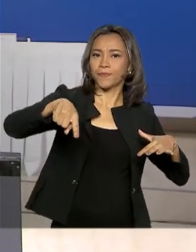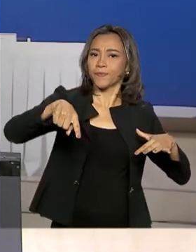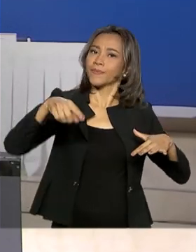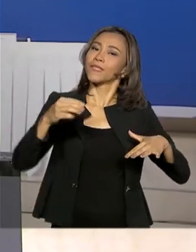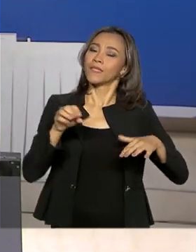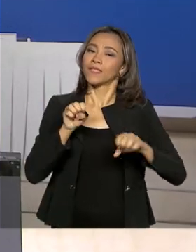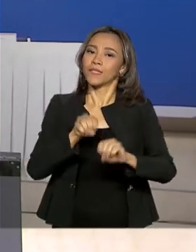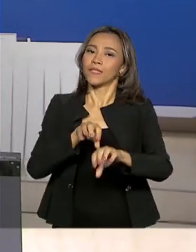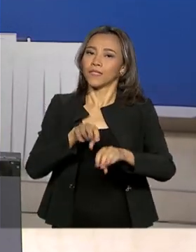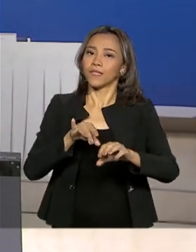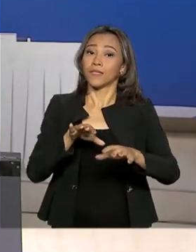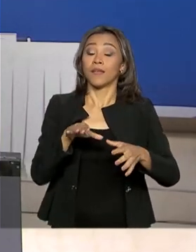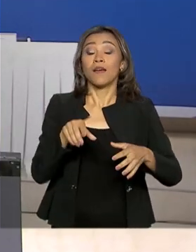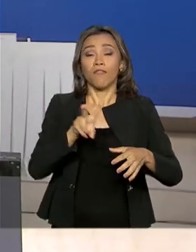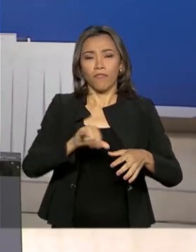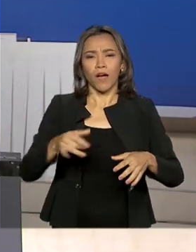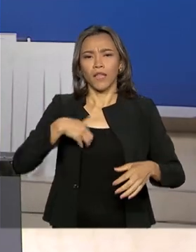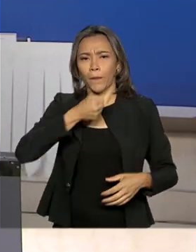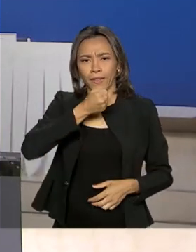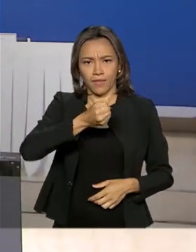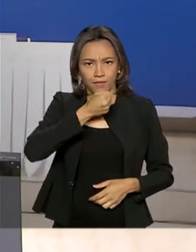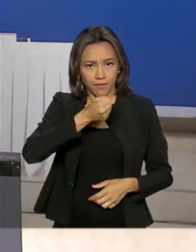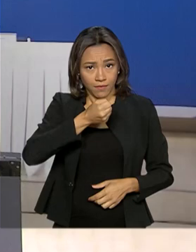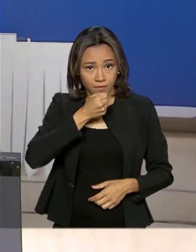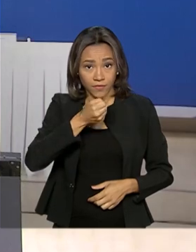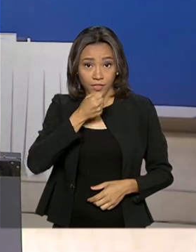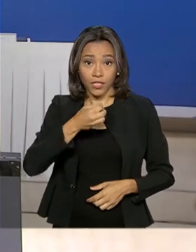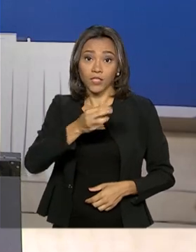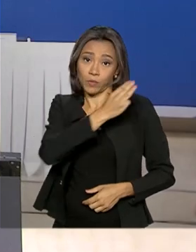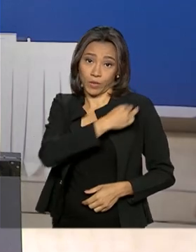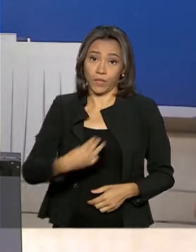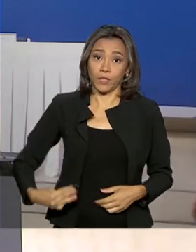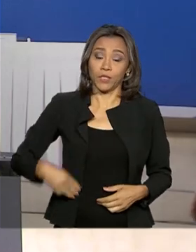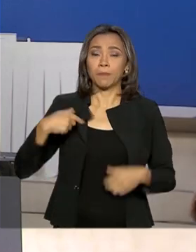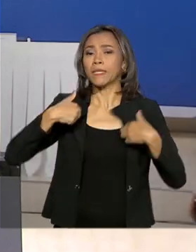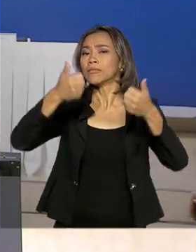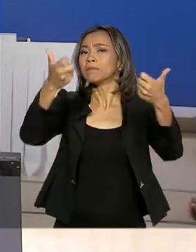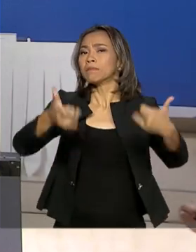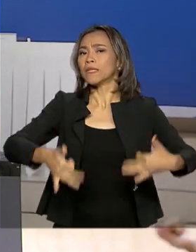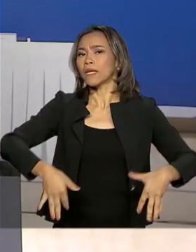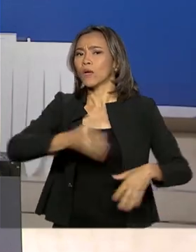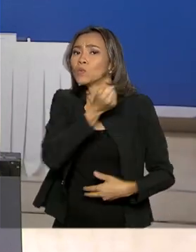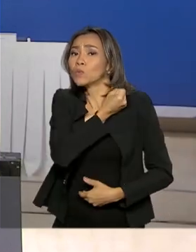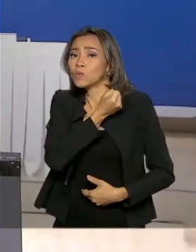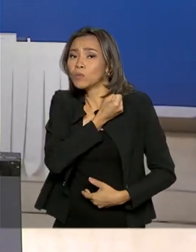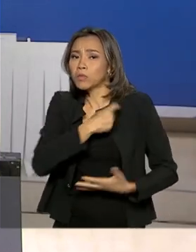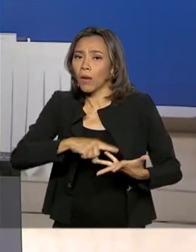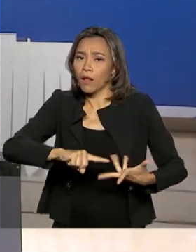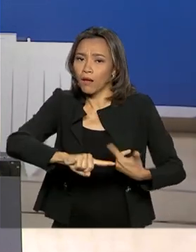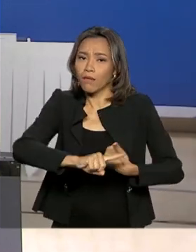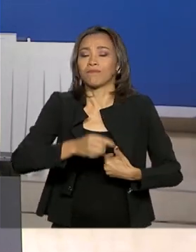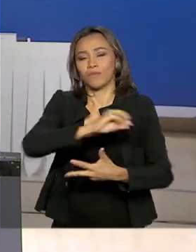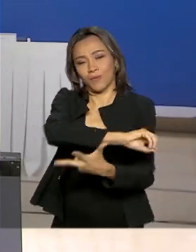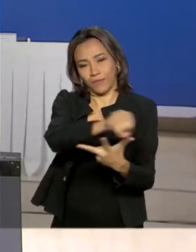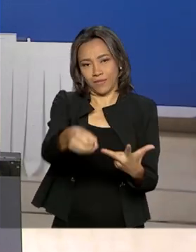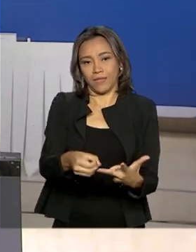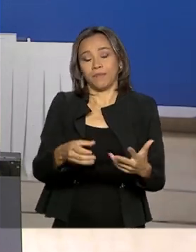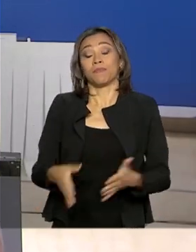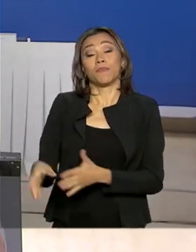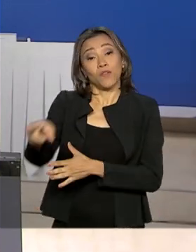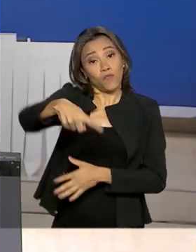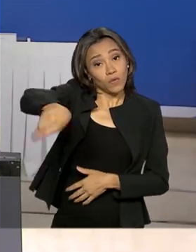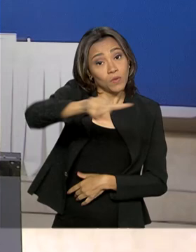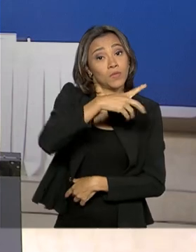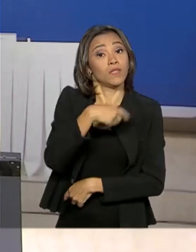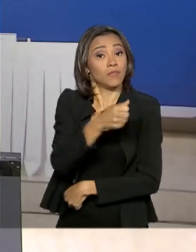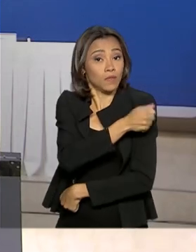Abraham Ventralbe vai dar uma entrevista coletiva para comentar esses números do Enem. E com os resultados em mãos, os estudantes já podem